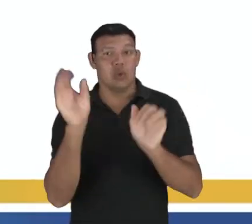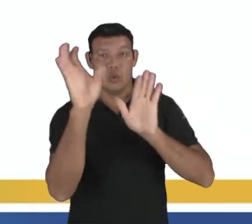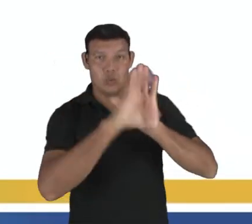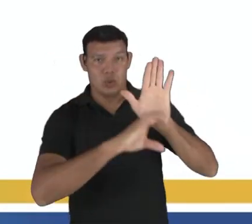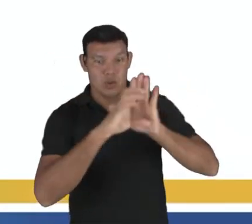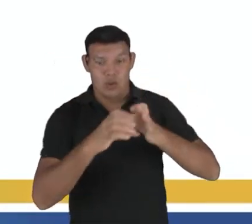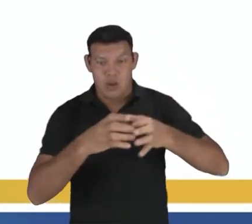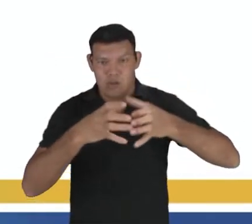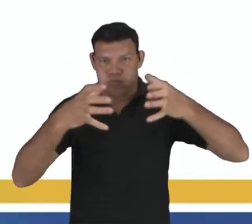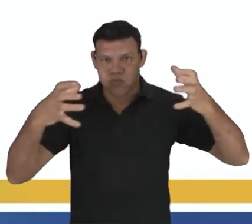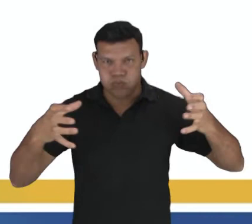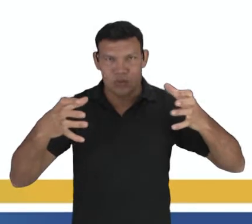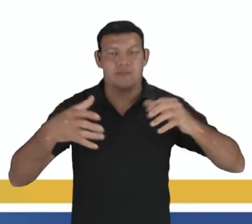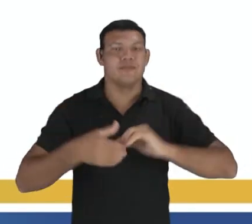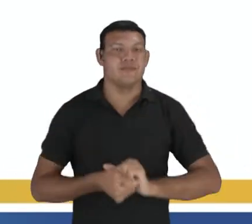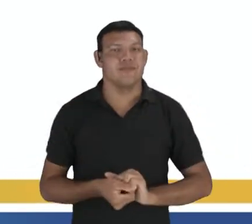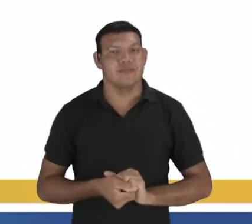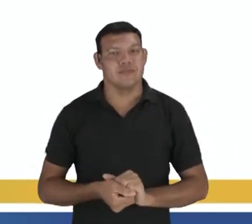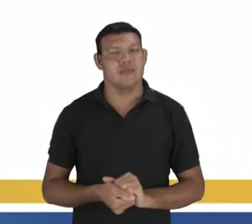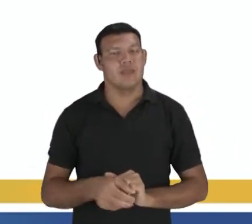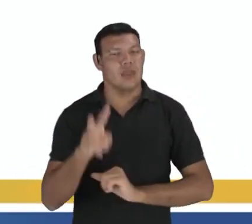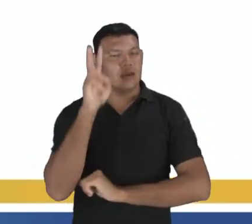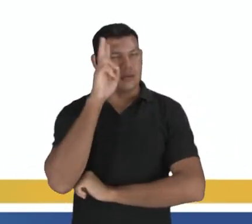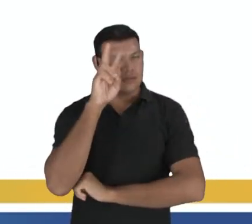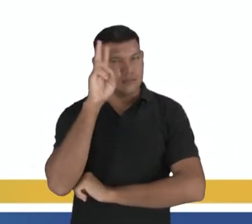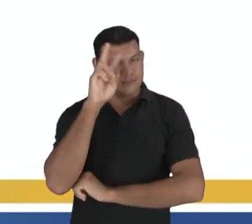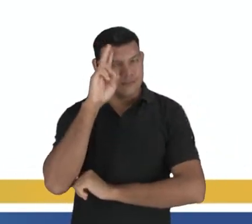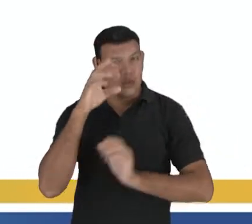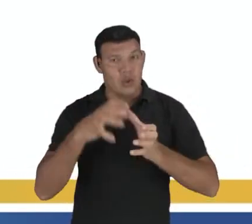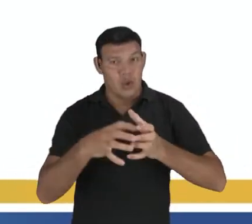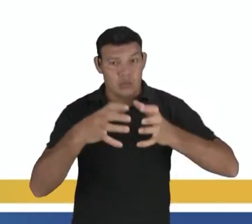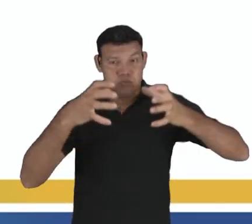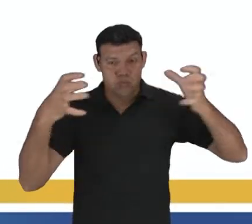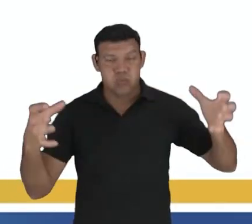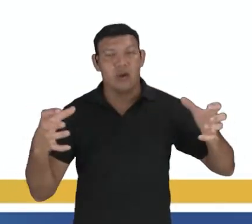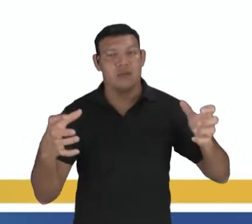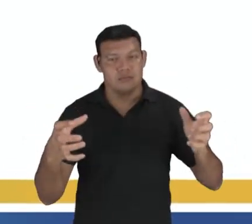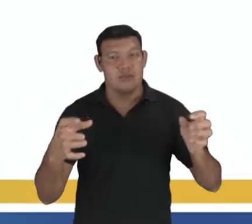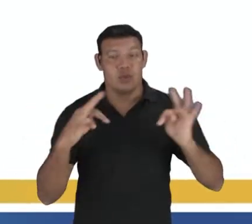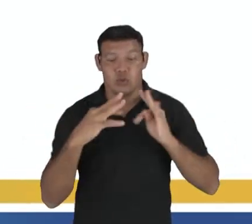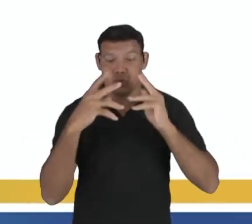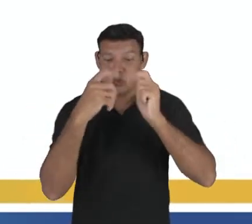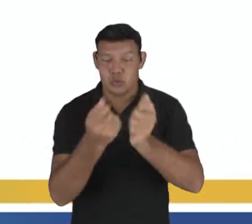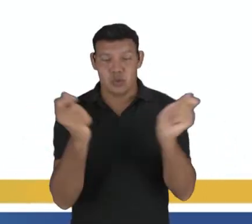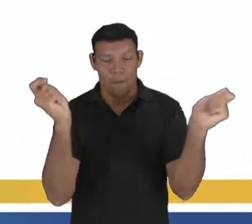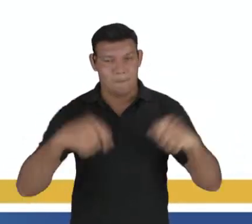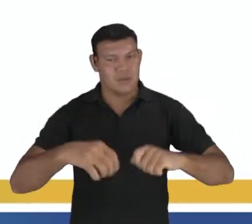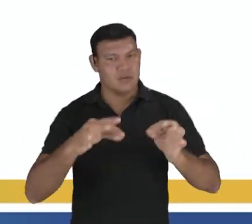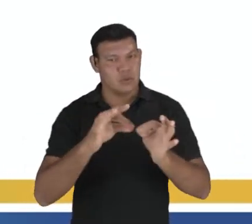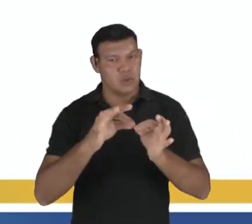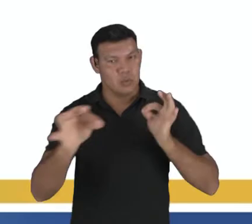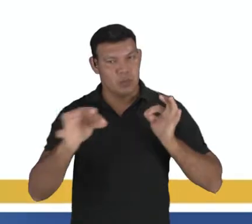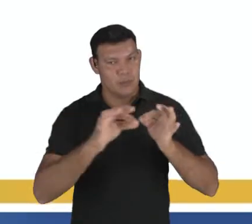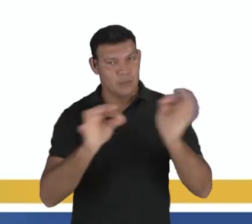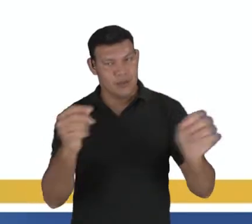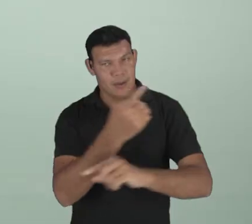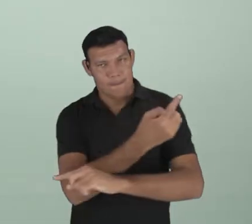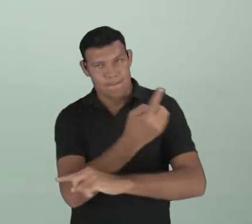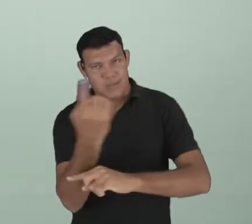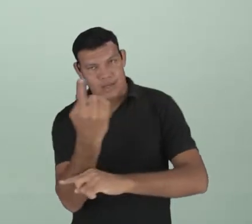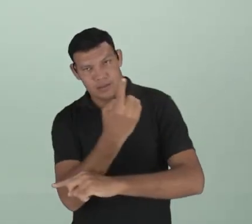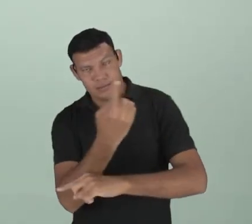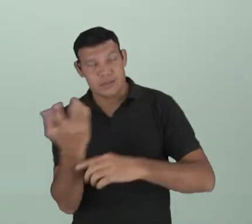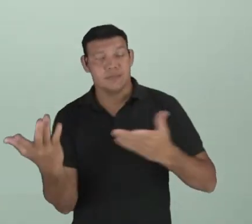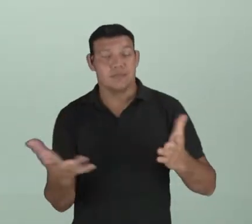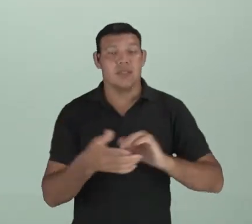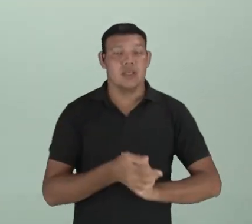de grandeza. E aí vocês vão lembrar que grandeza é tudo aquilo que pode ser mensurável. A partir desse